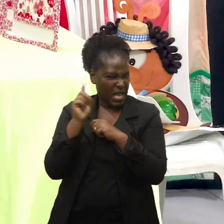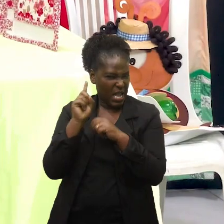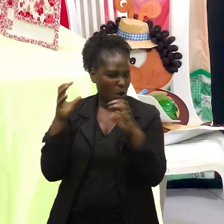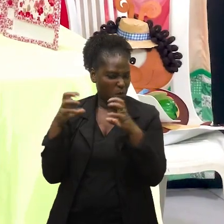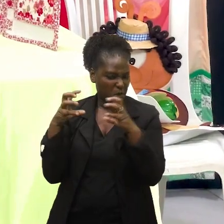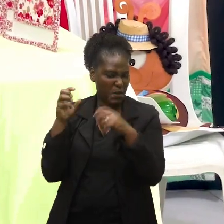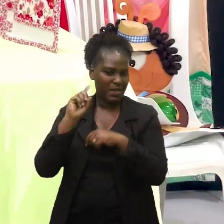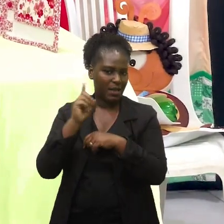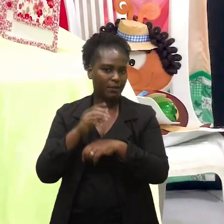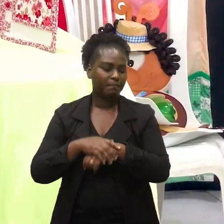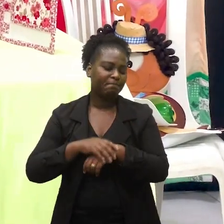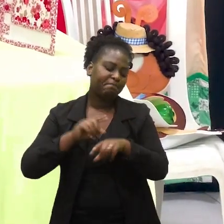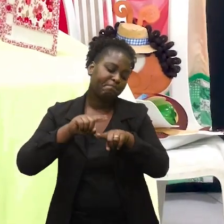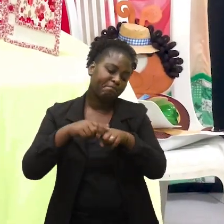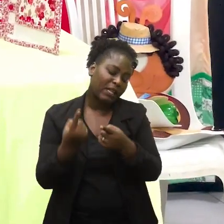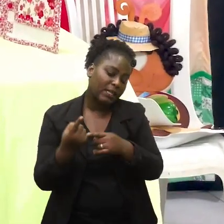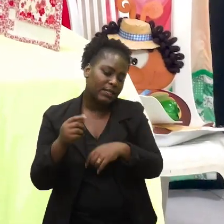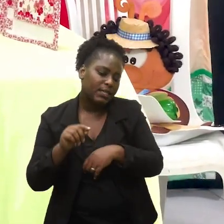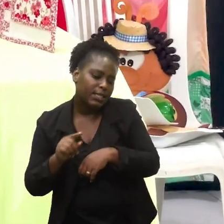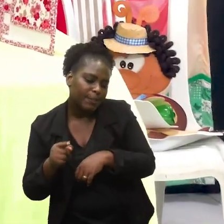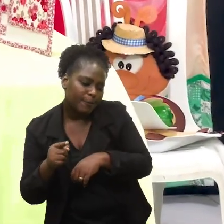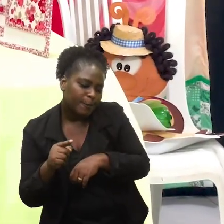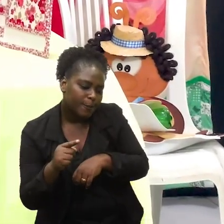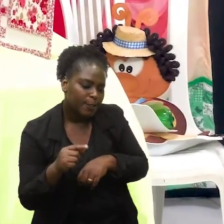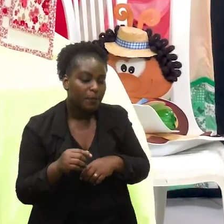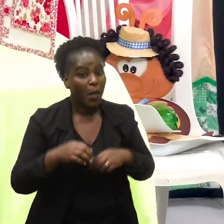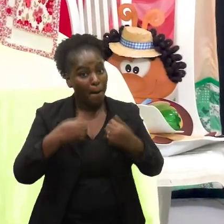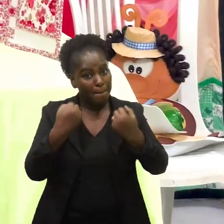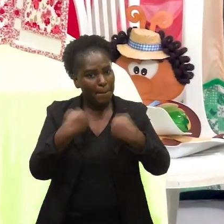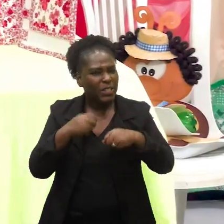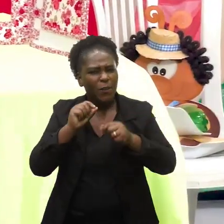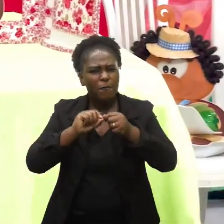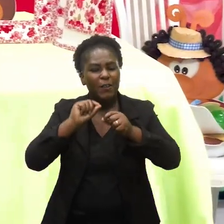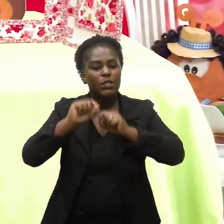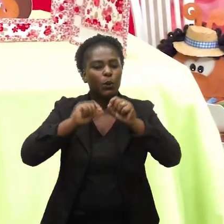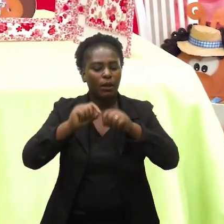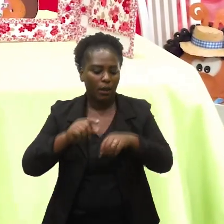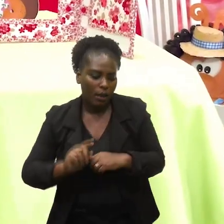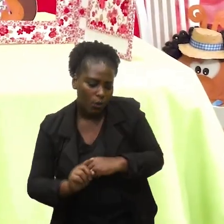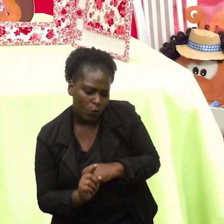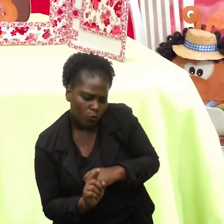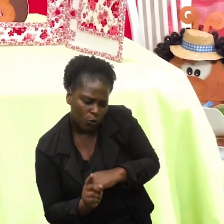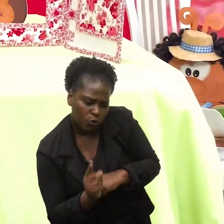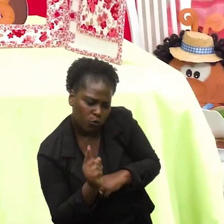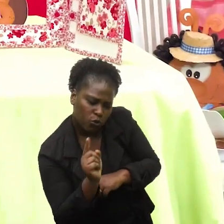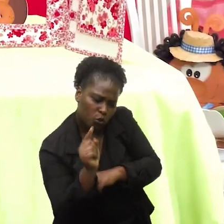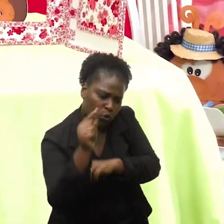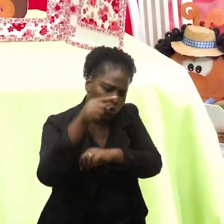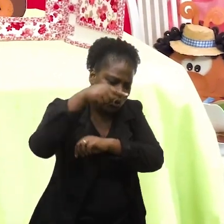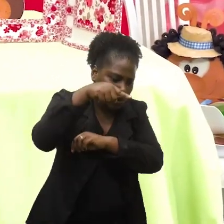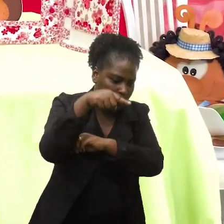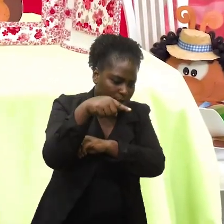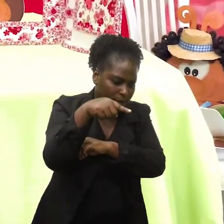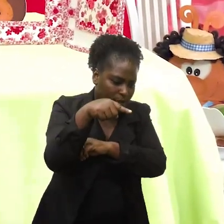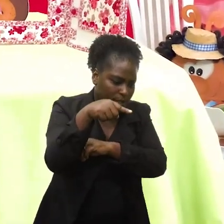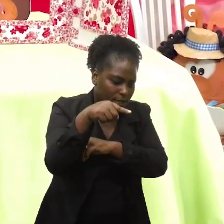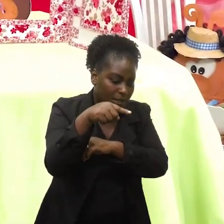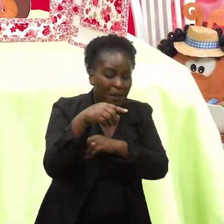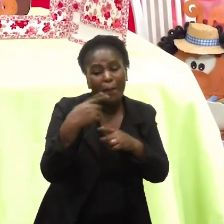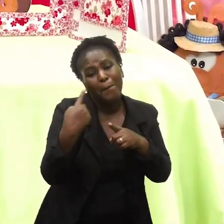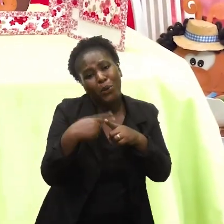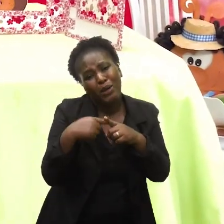muito pequeno, ele teve que subir no caldeirão. Aí ele subiu e